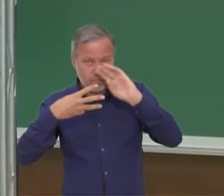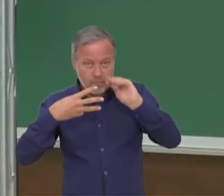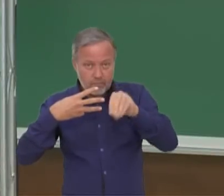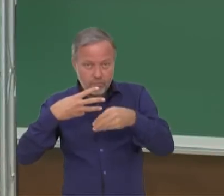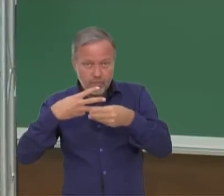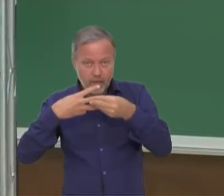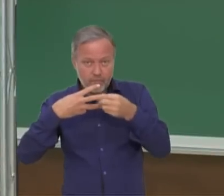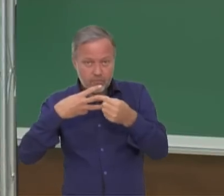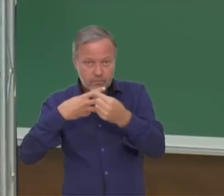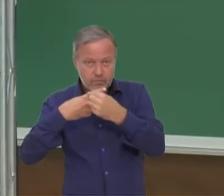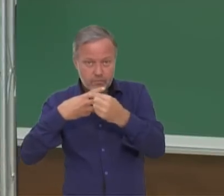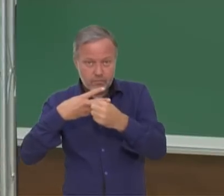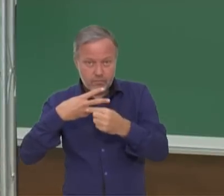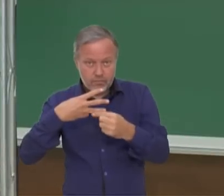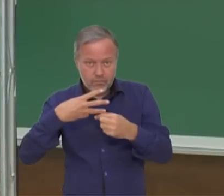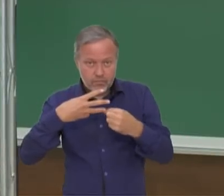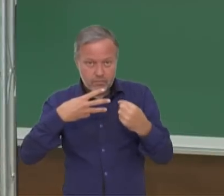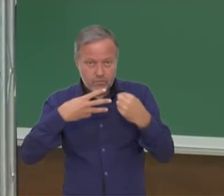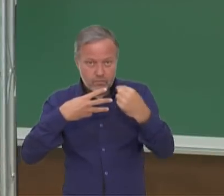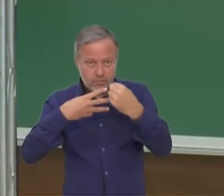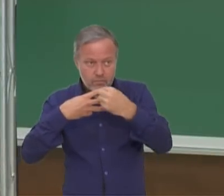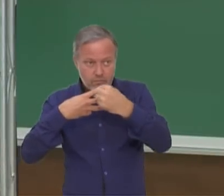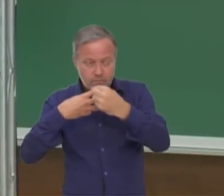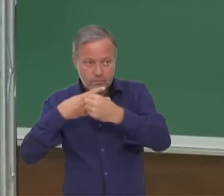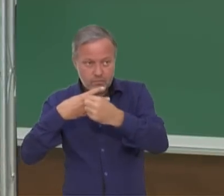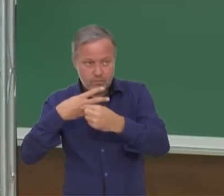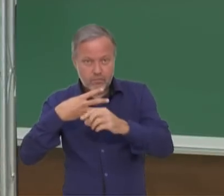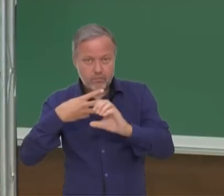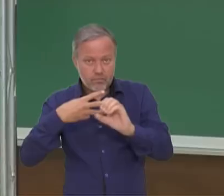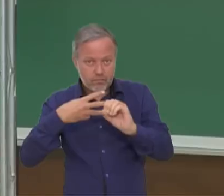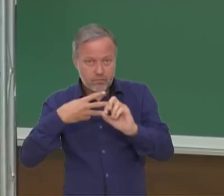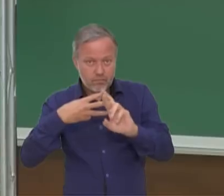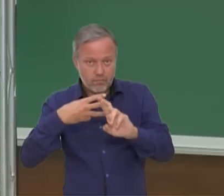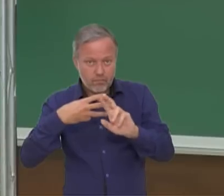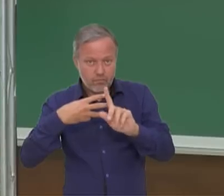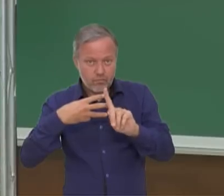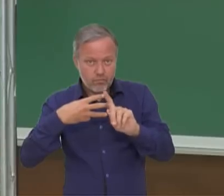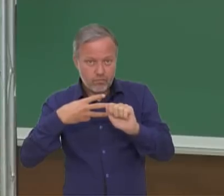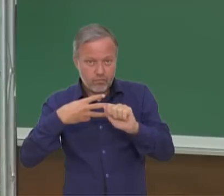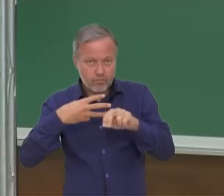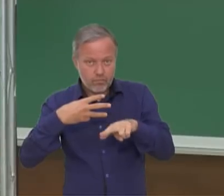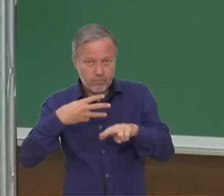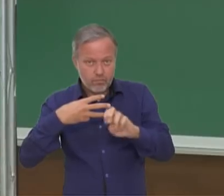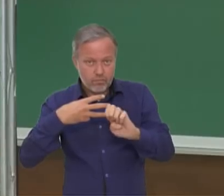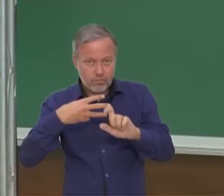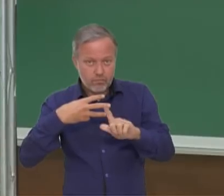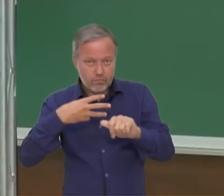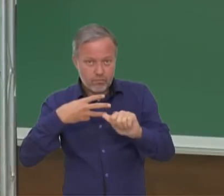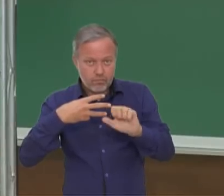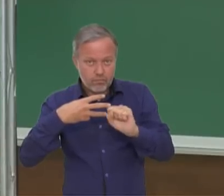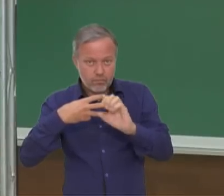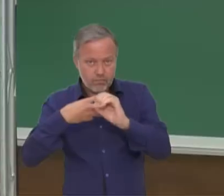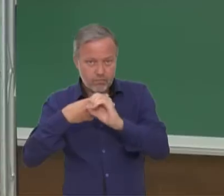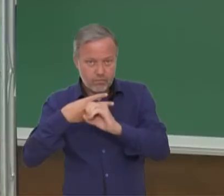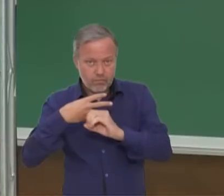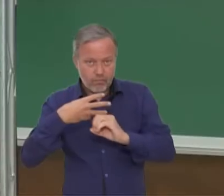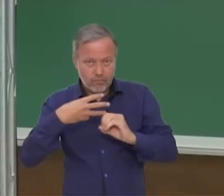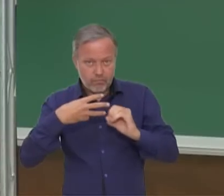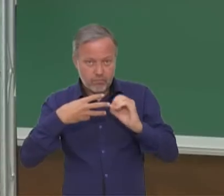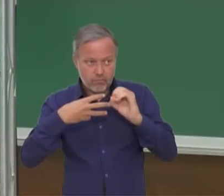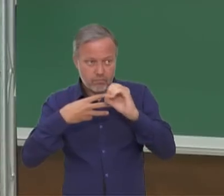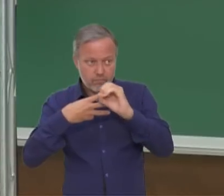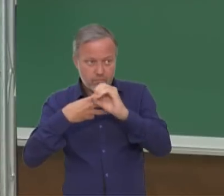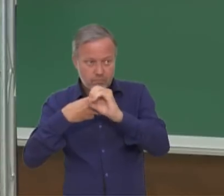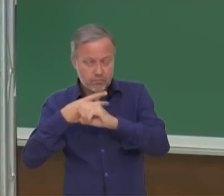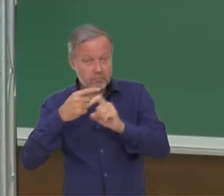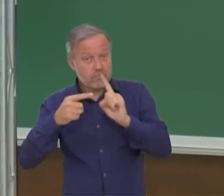dentro dessa célula, mergulhada no citoplasma. Eu chamo de organelas. No sexto ano a gente não vai aprender sobre as organelas não, a